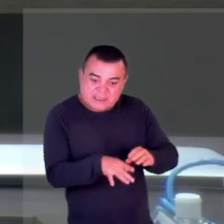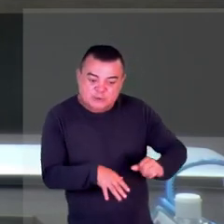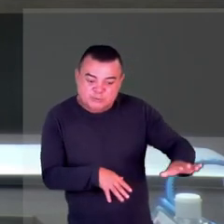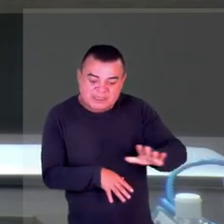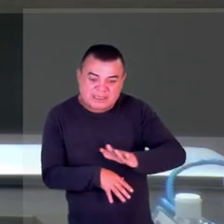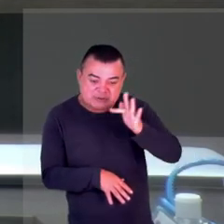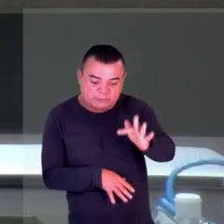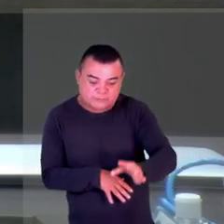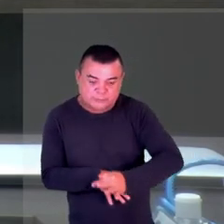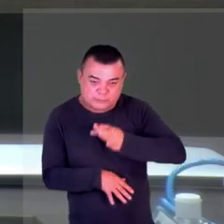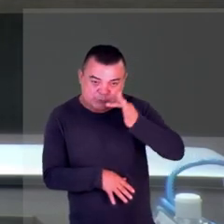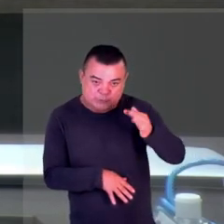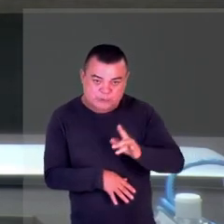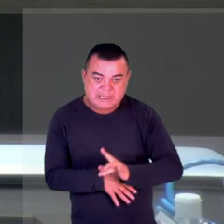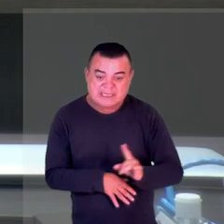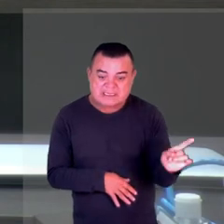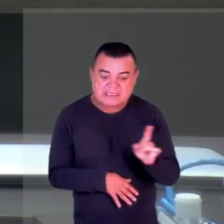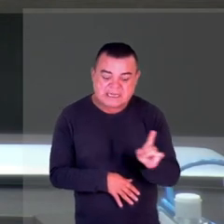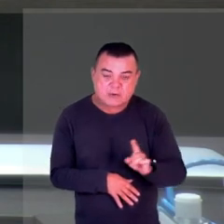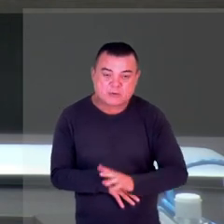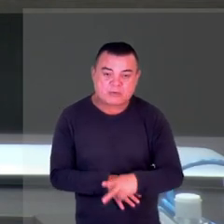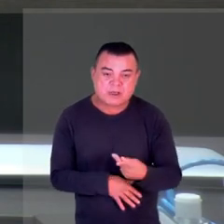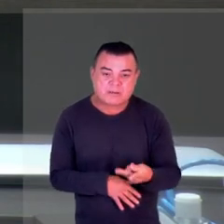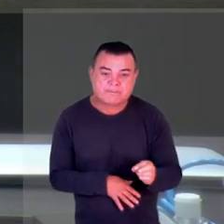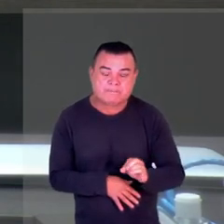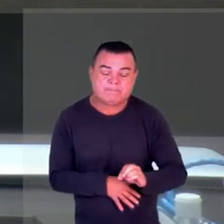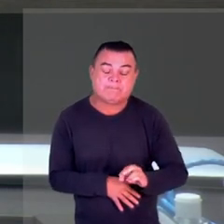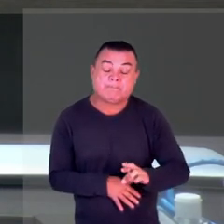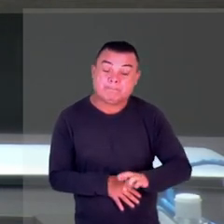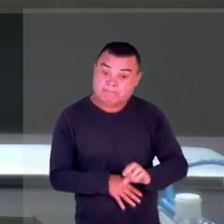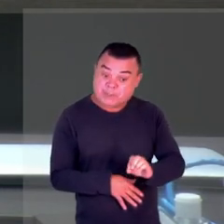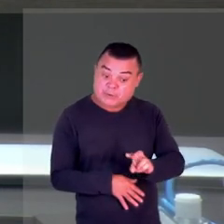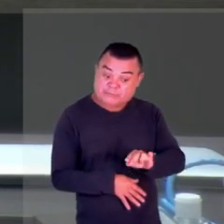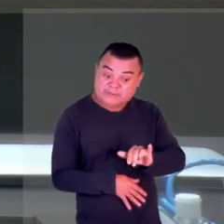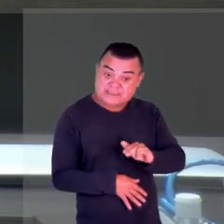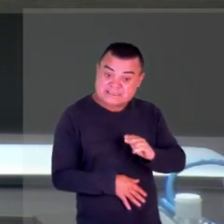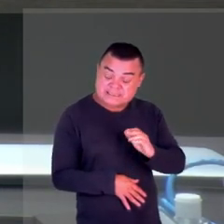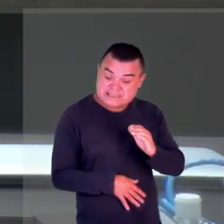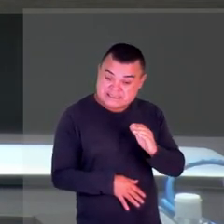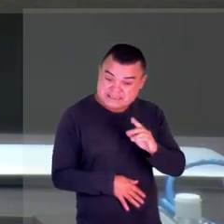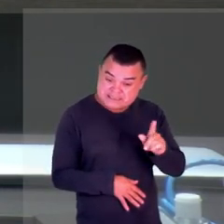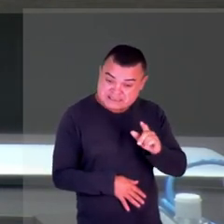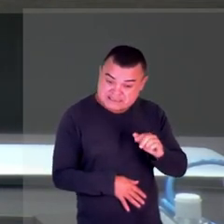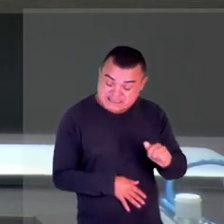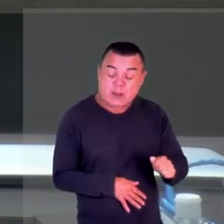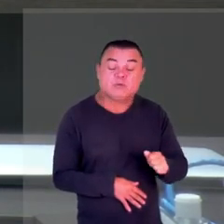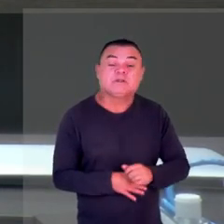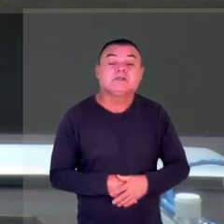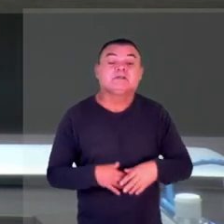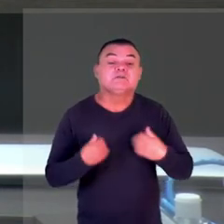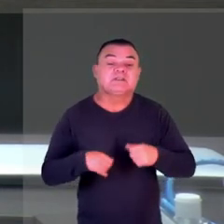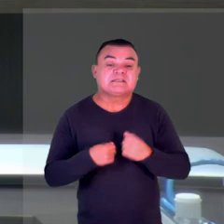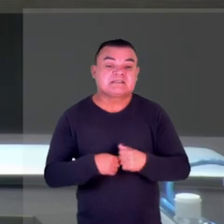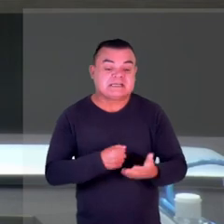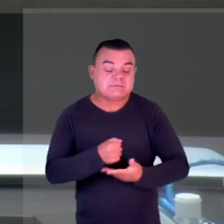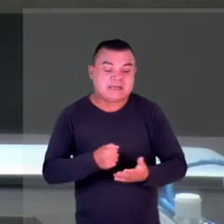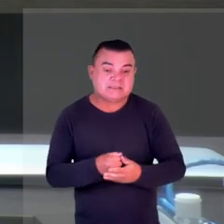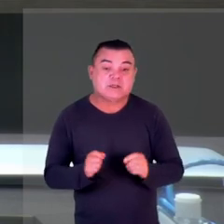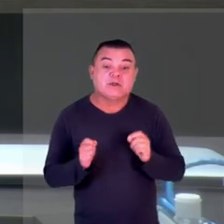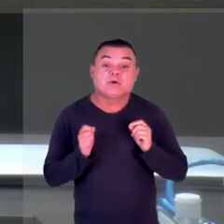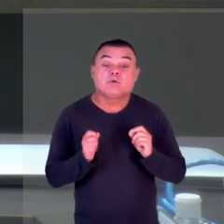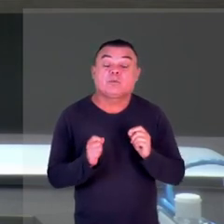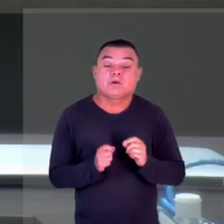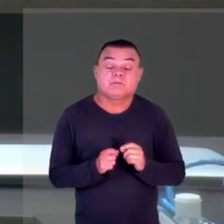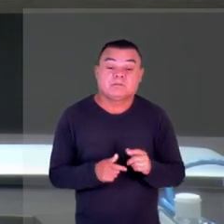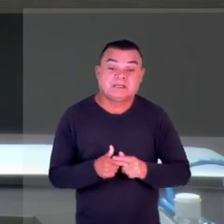uma como a a provisão de uma necessidade básica então o que está em cheque é justamente aquilo que